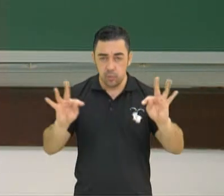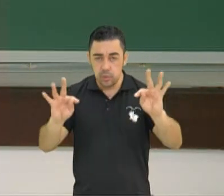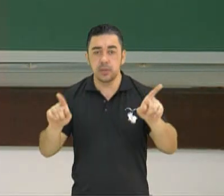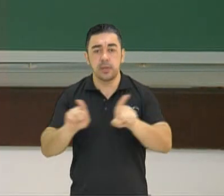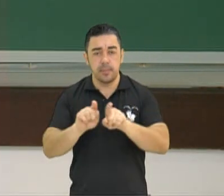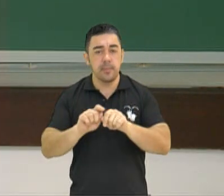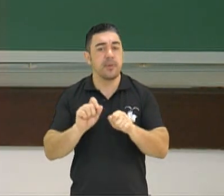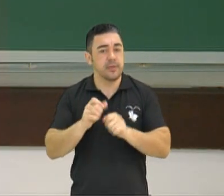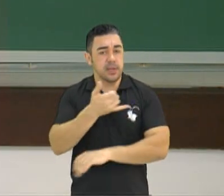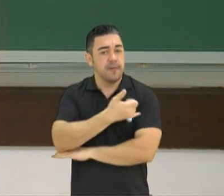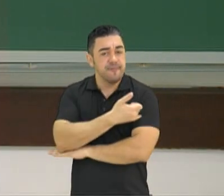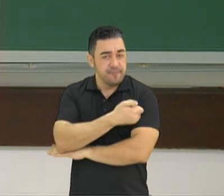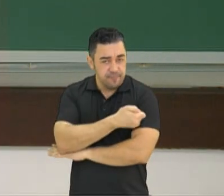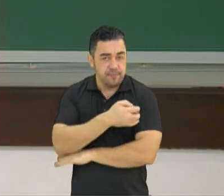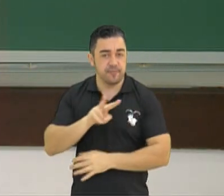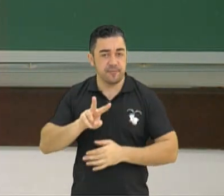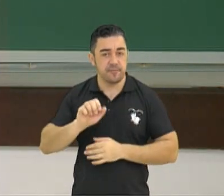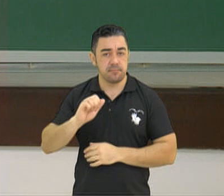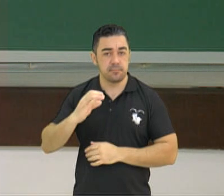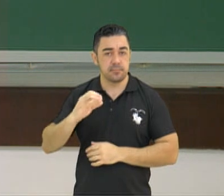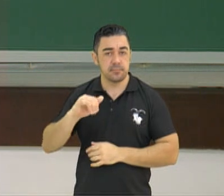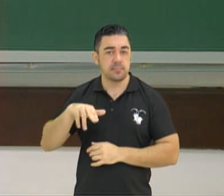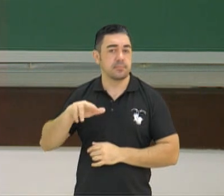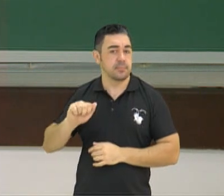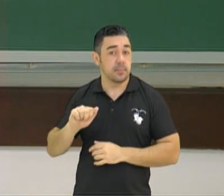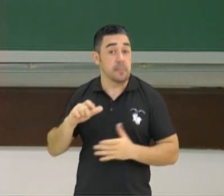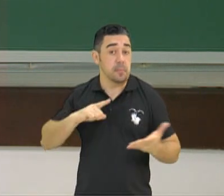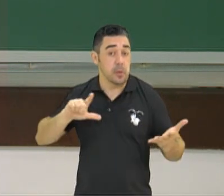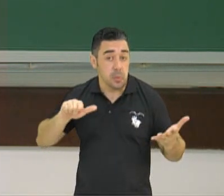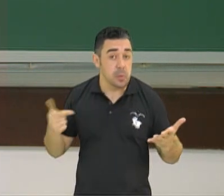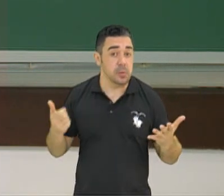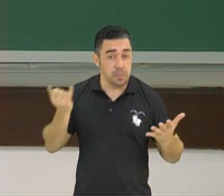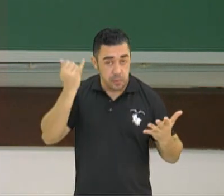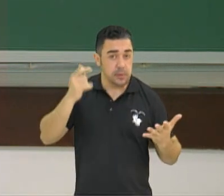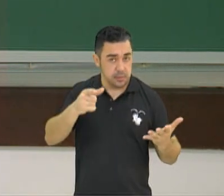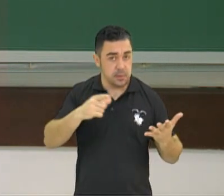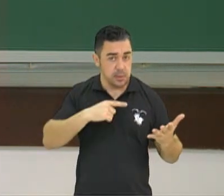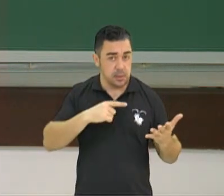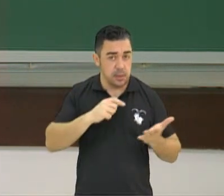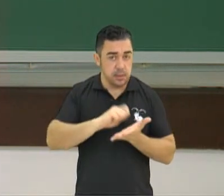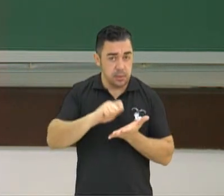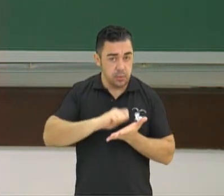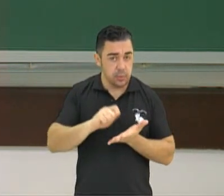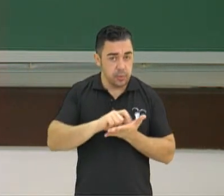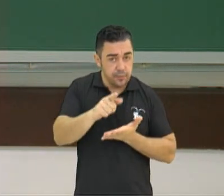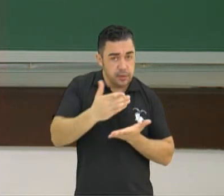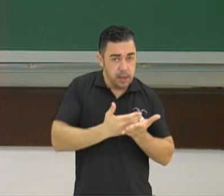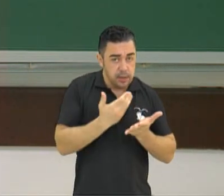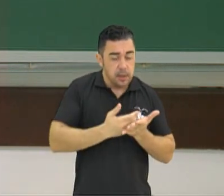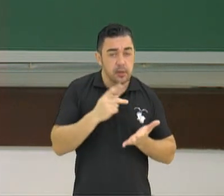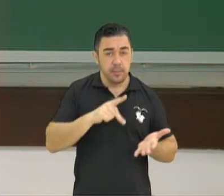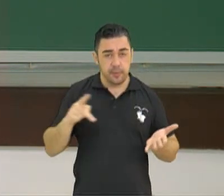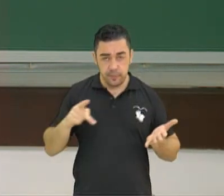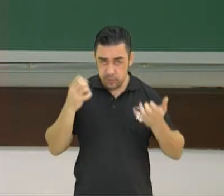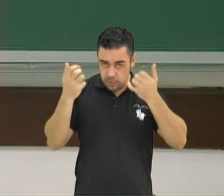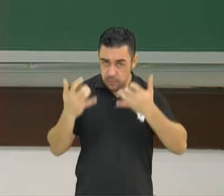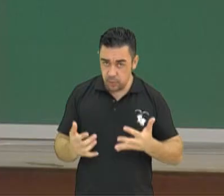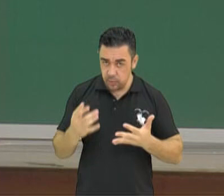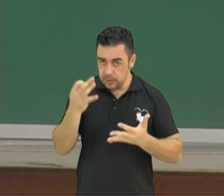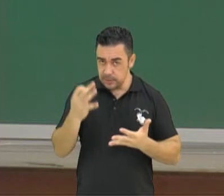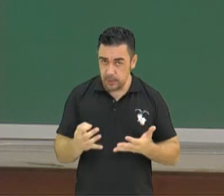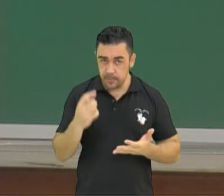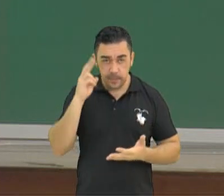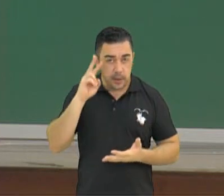é bem importante isso também, tá? Tem outras importâncias? Claro que tem, você deve ter anotado no caderno porque a professora Maísa explicou bem direitinho, tá? A gente só